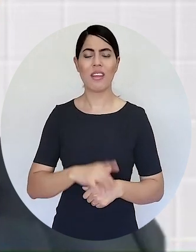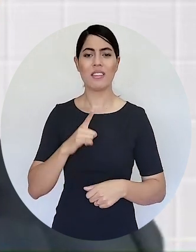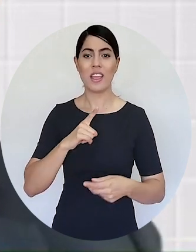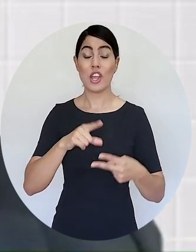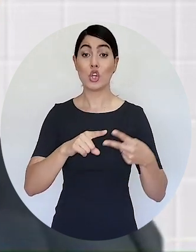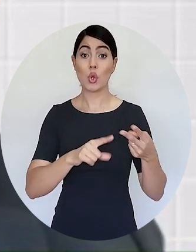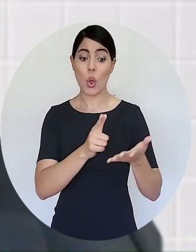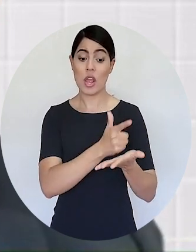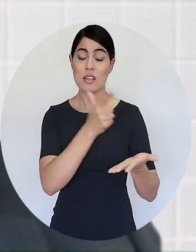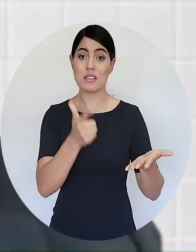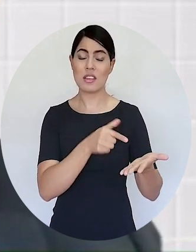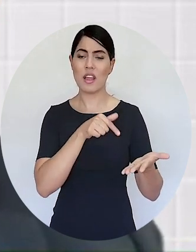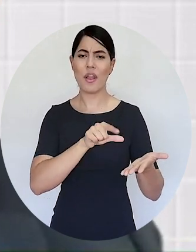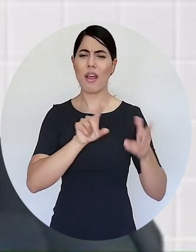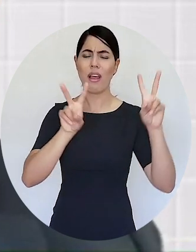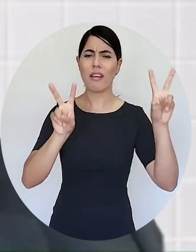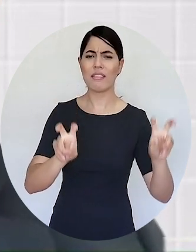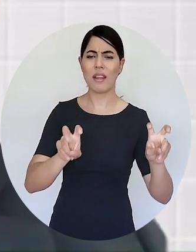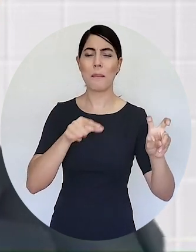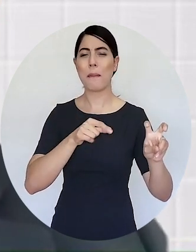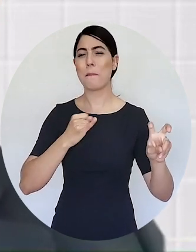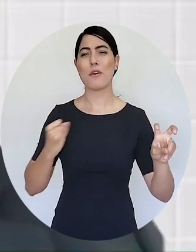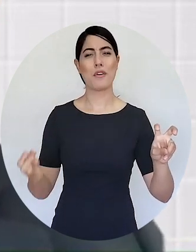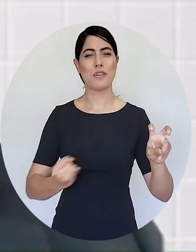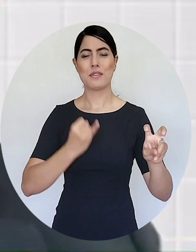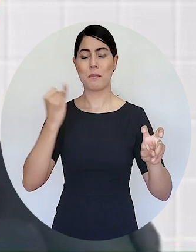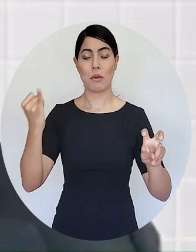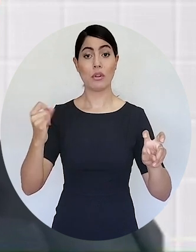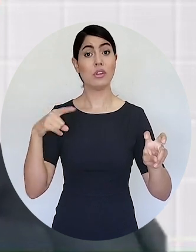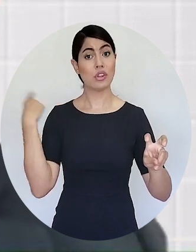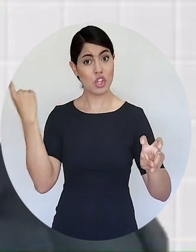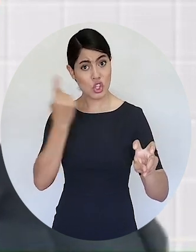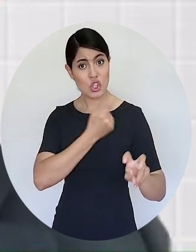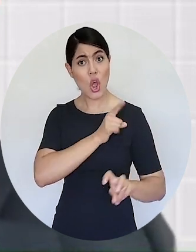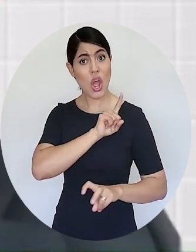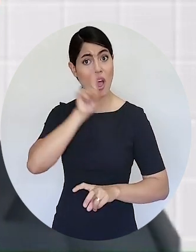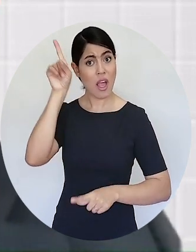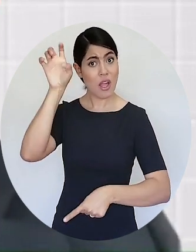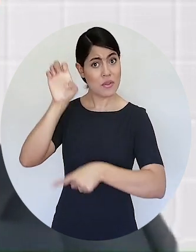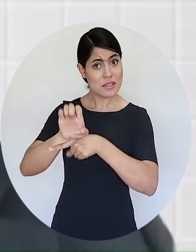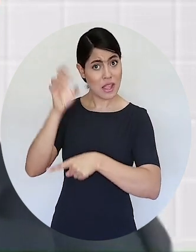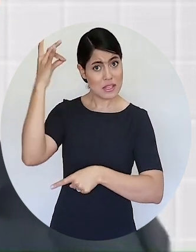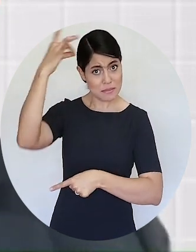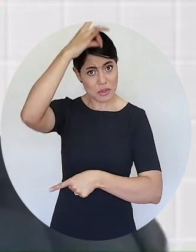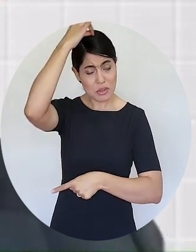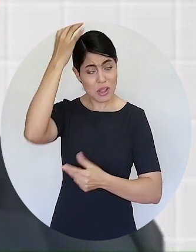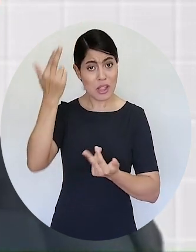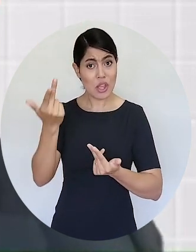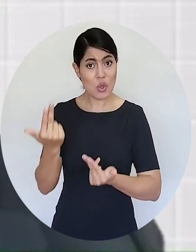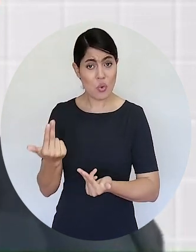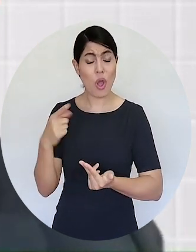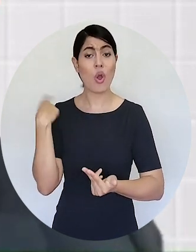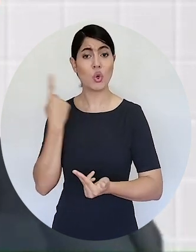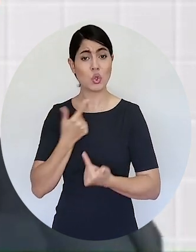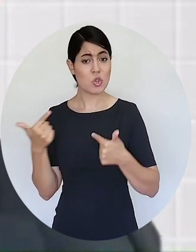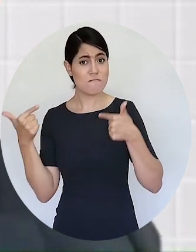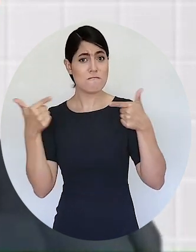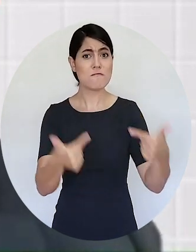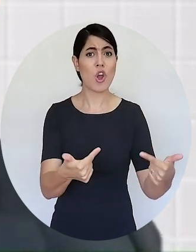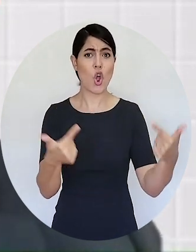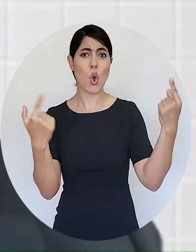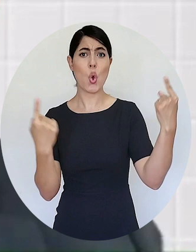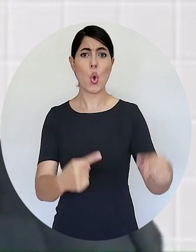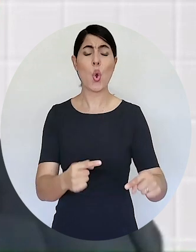de bairro, né? E no Espírito Santo a gente enfrentou, a ordem enfrentou há pouquíssimo tempo atrás o